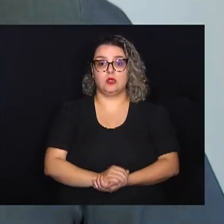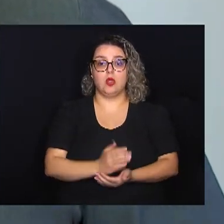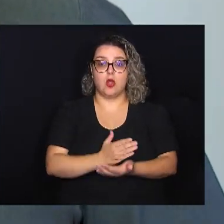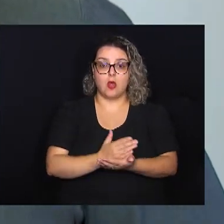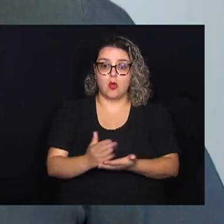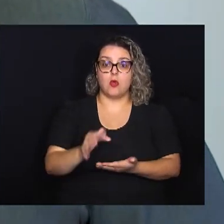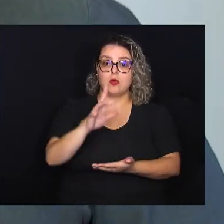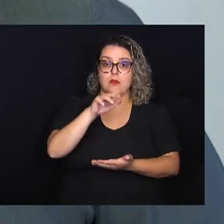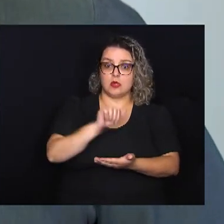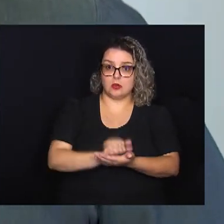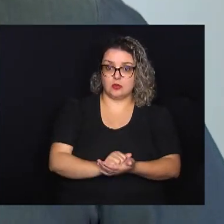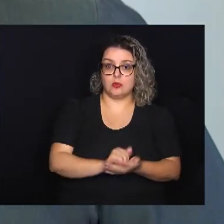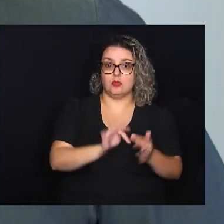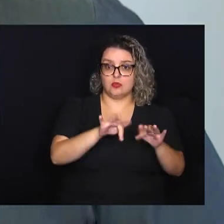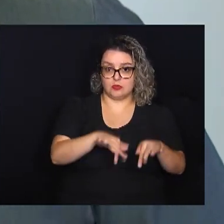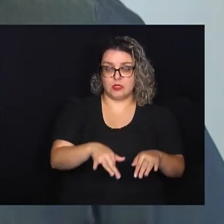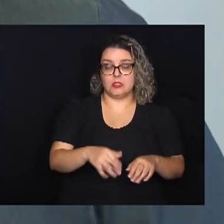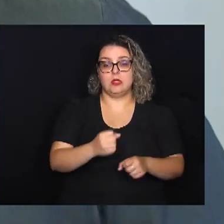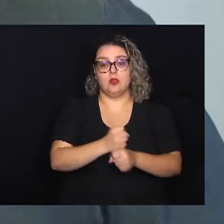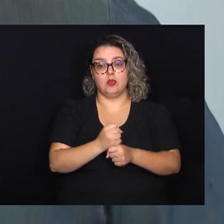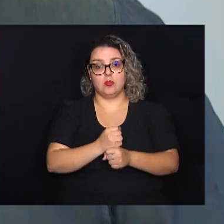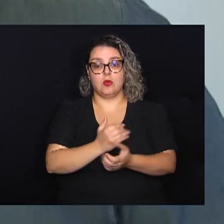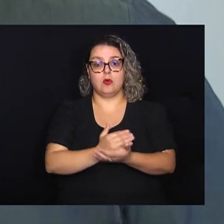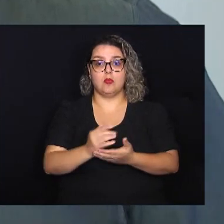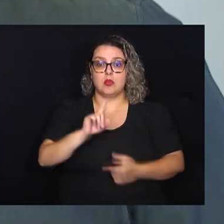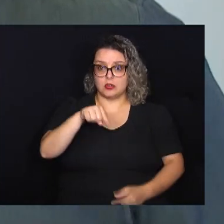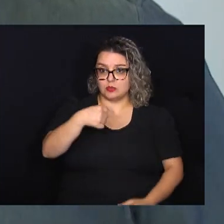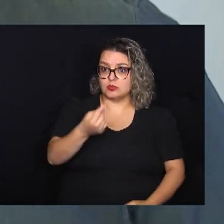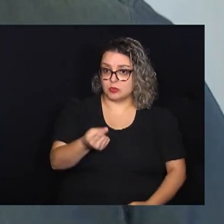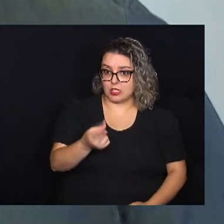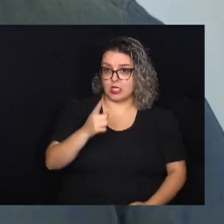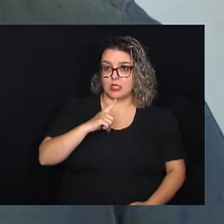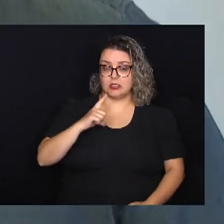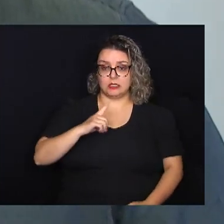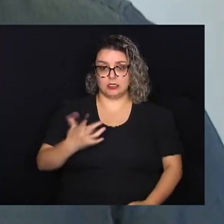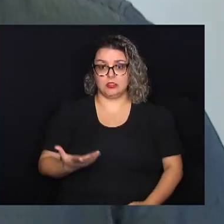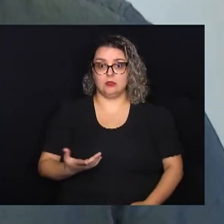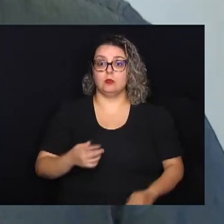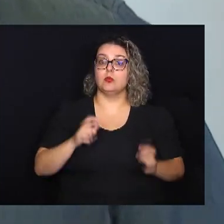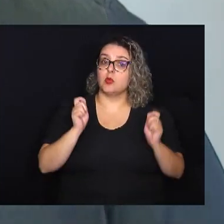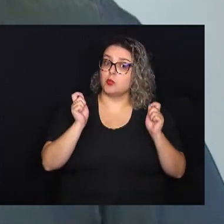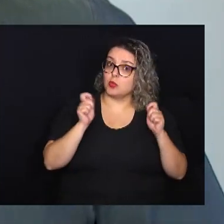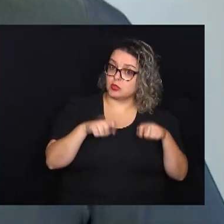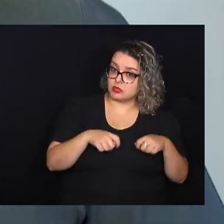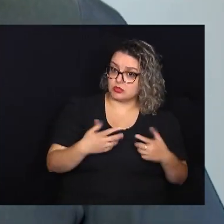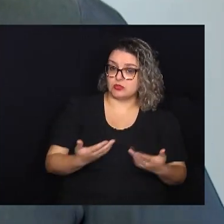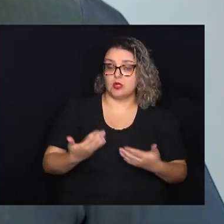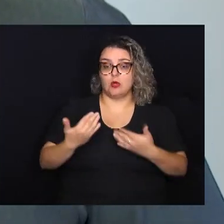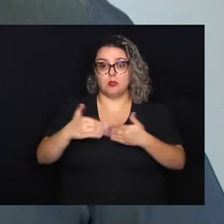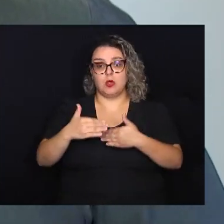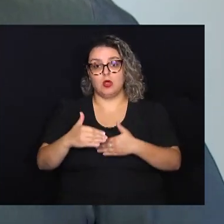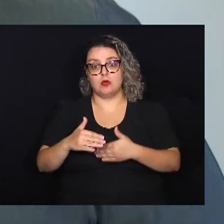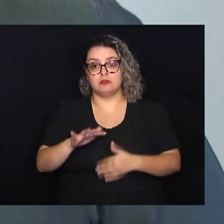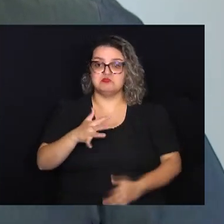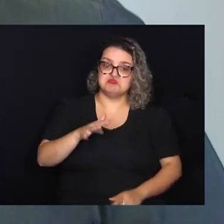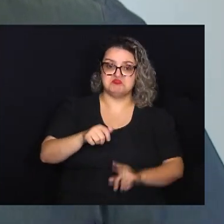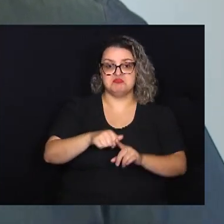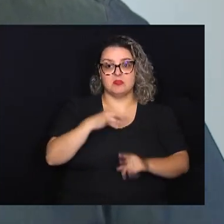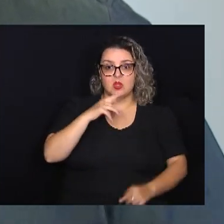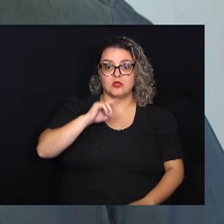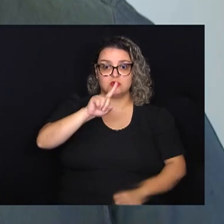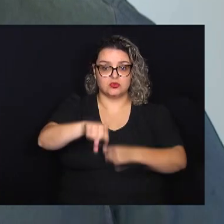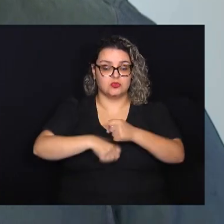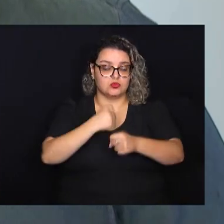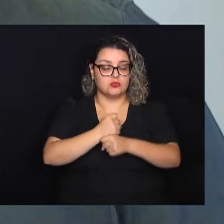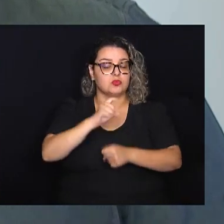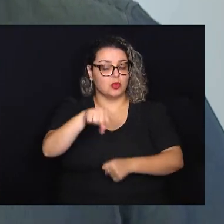de inscrições entre o final do ano e o começo do próximo teremos uma possível prova por volta de março do ano que vem com